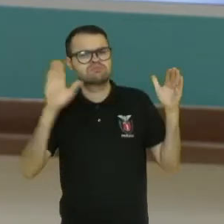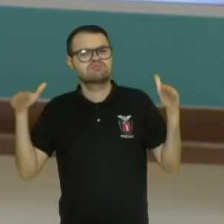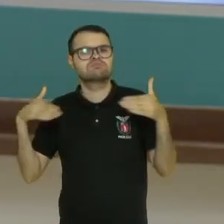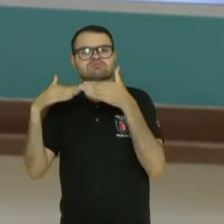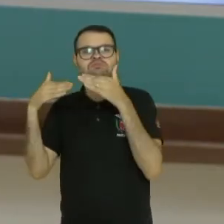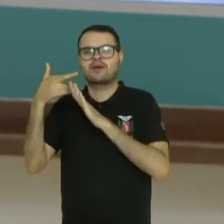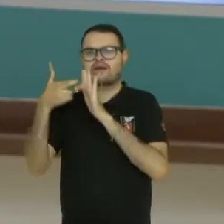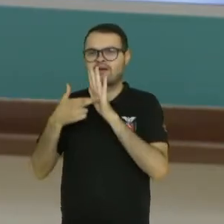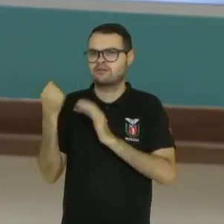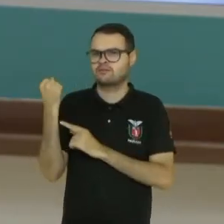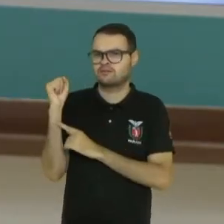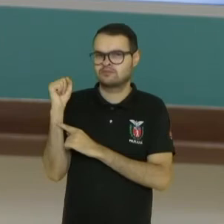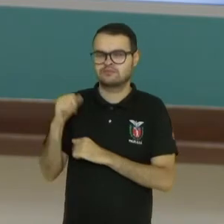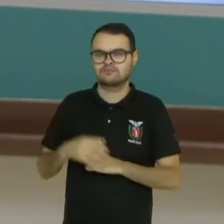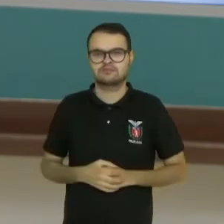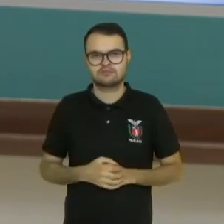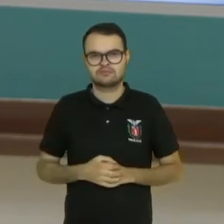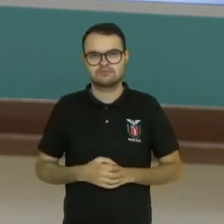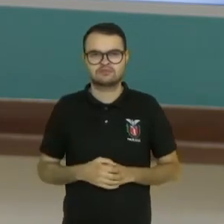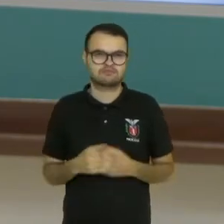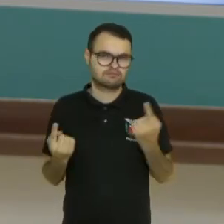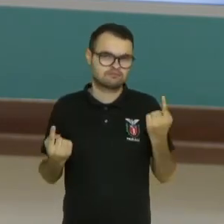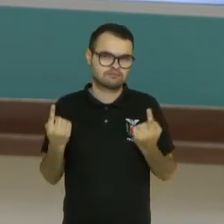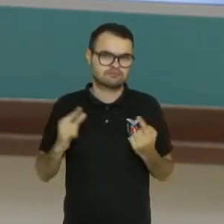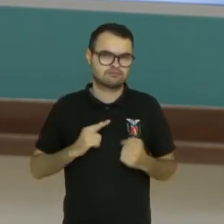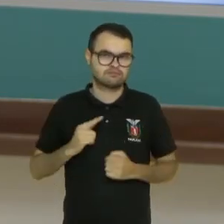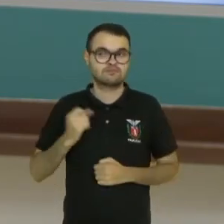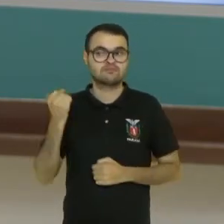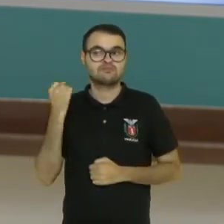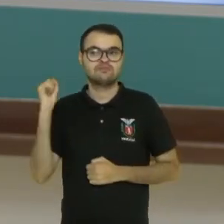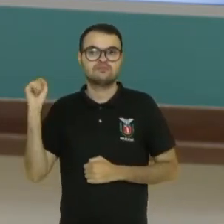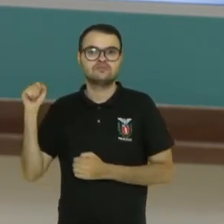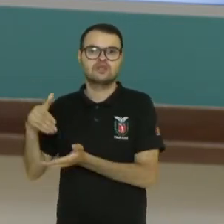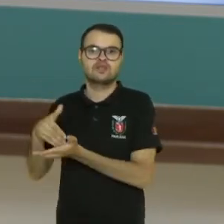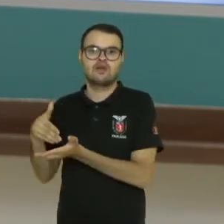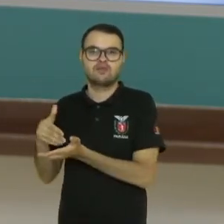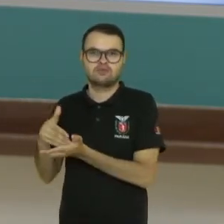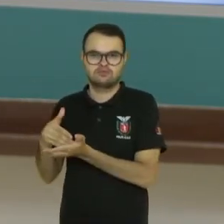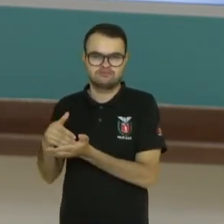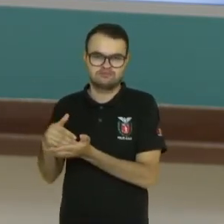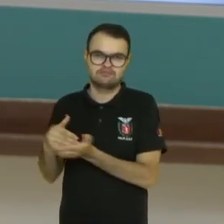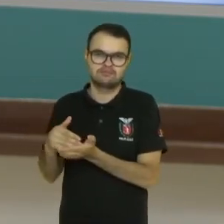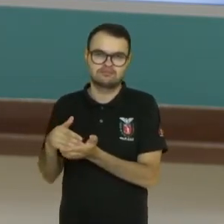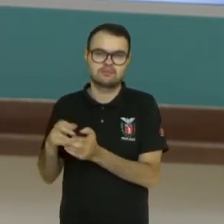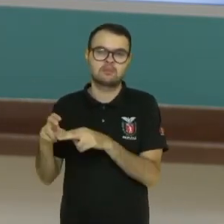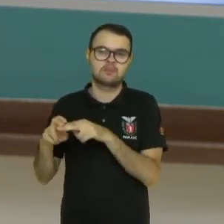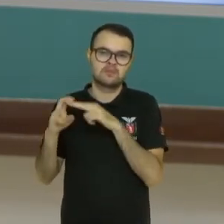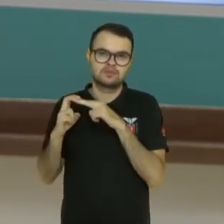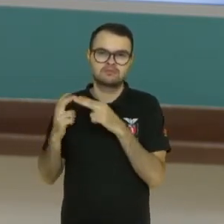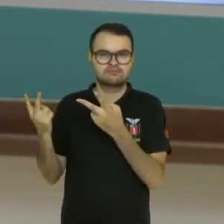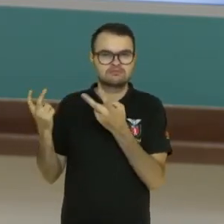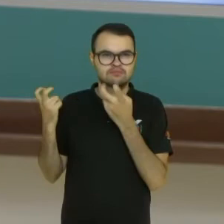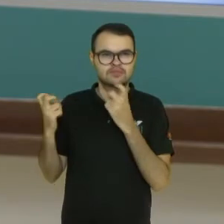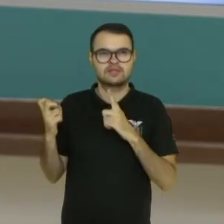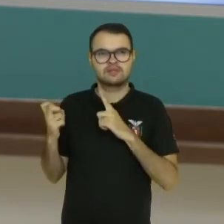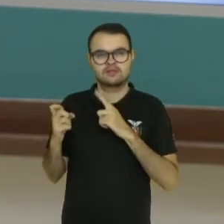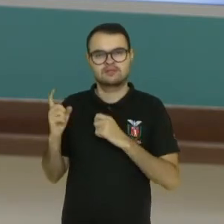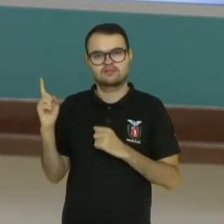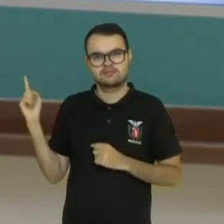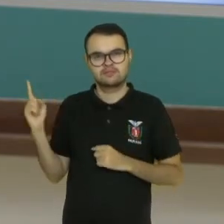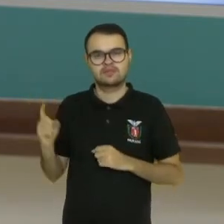regra do octeto, ou seja, quais deles vão ter 8 elétrons na última camada. Então, observando a distribuição eletrônica, a gente